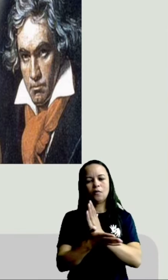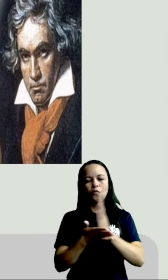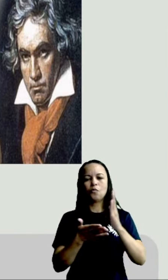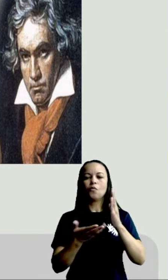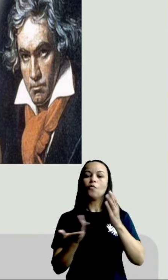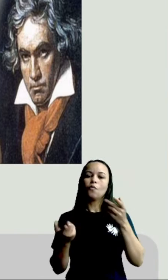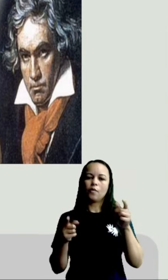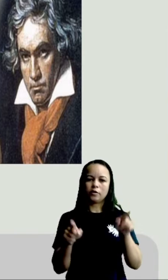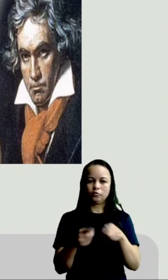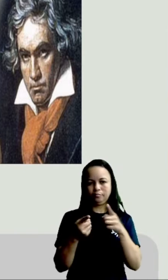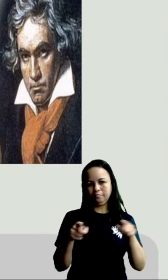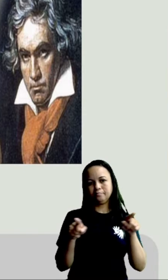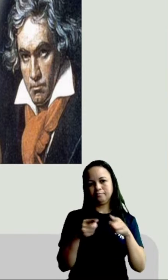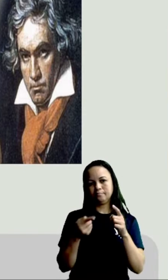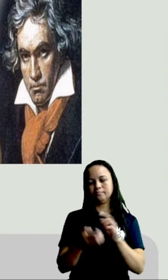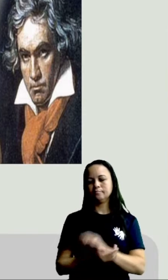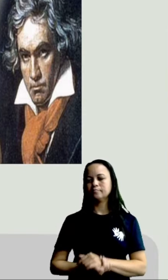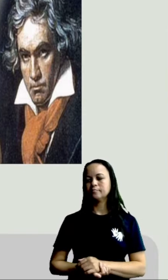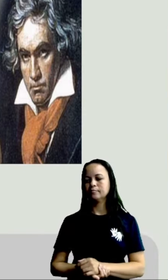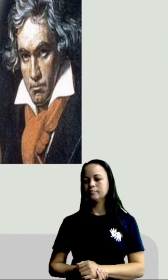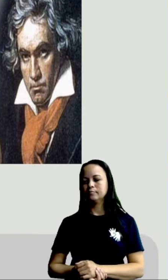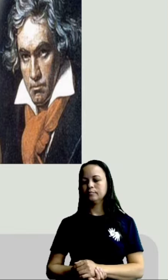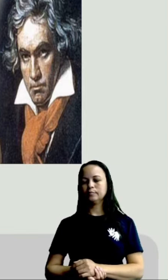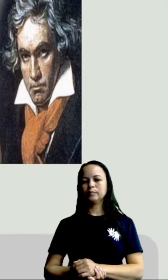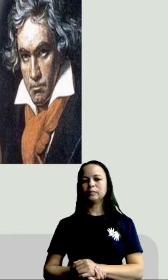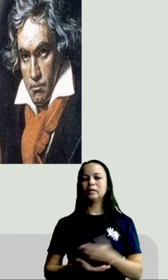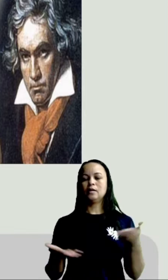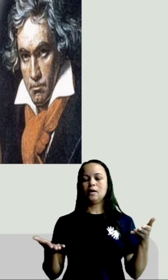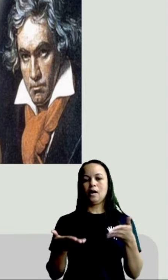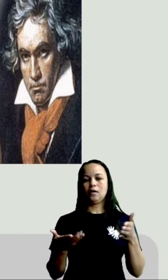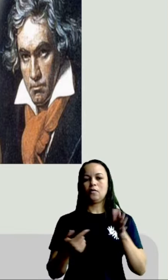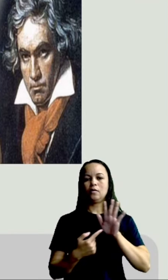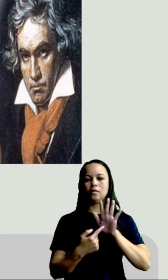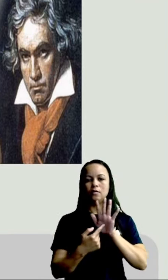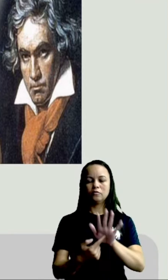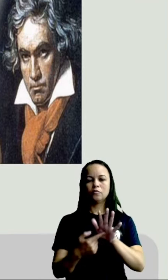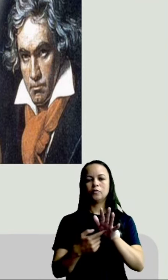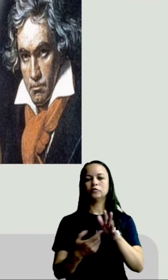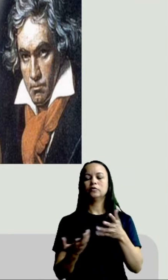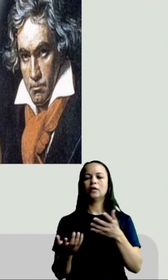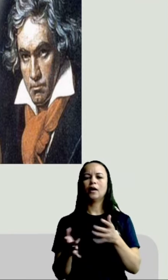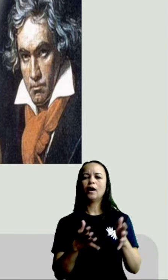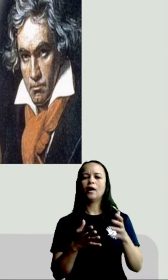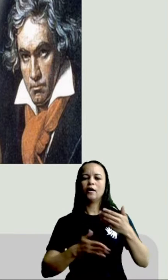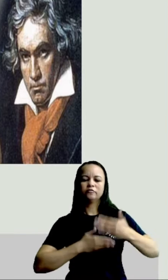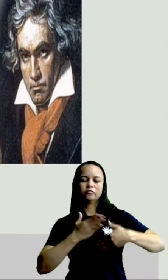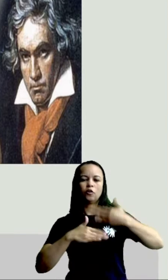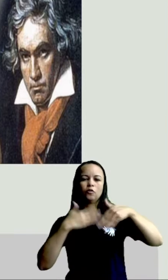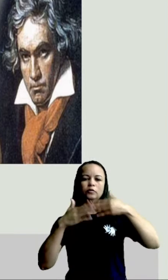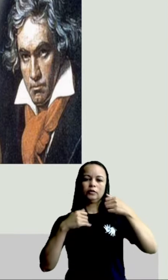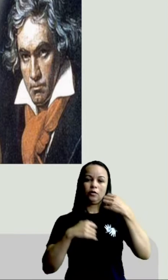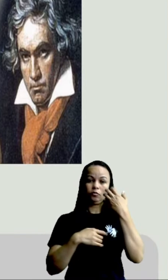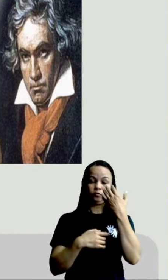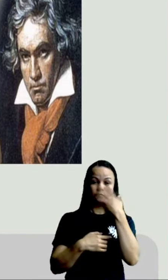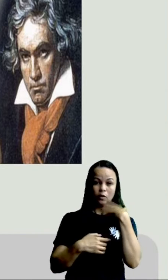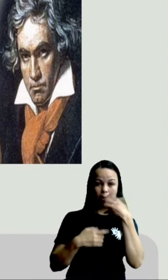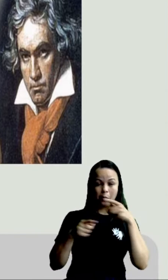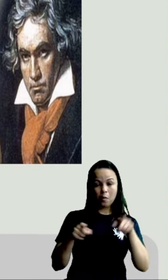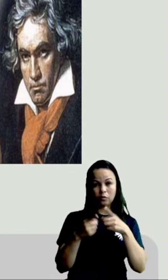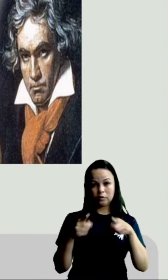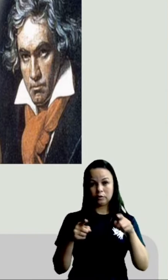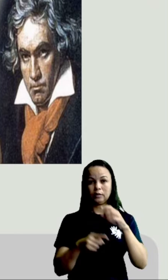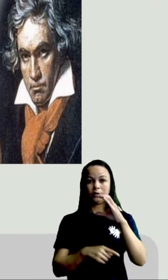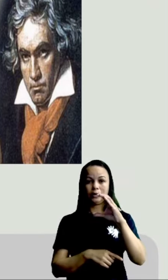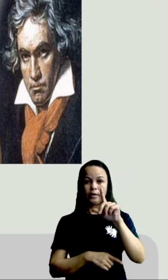algumas músicas ver só agora tia Raquel vai trazer agora a evolução da música mas a música no